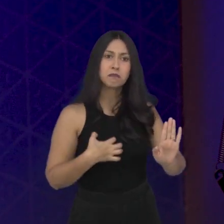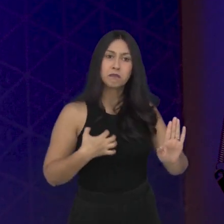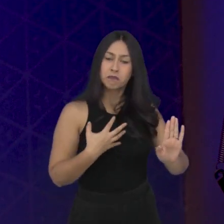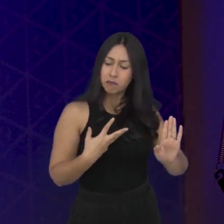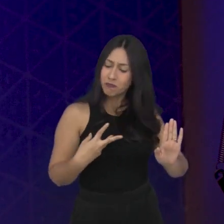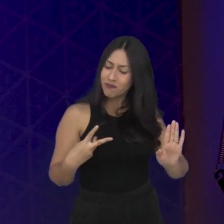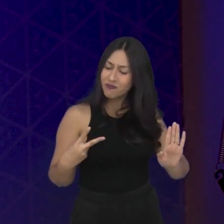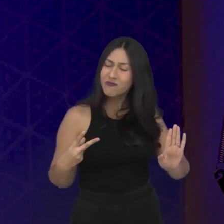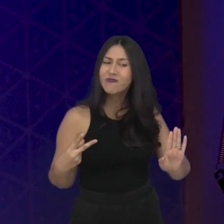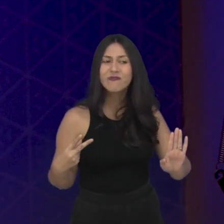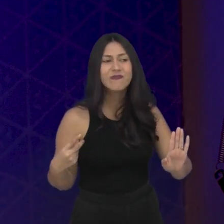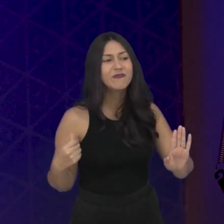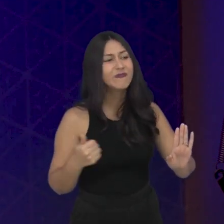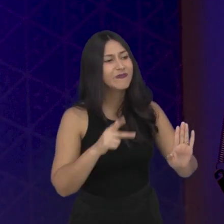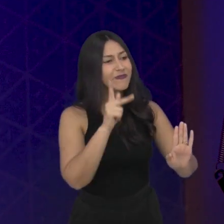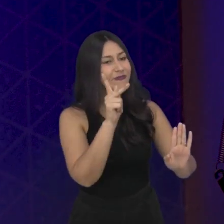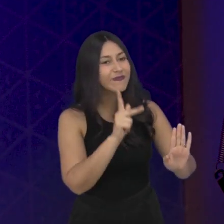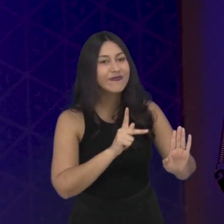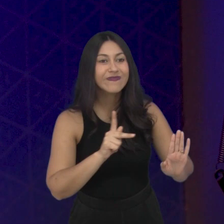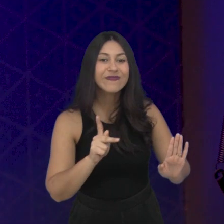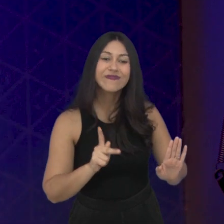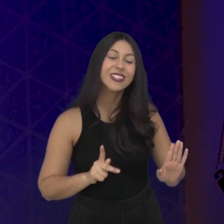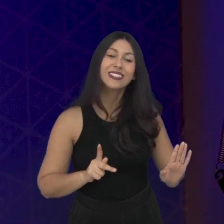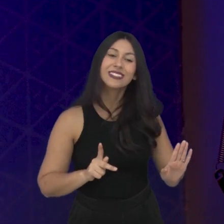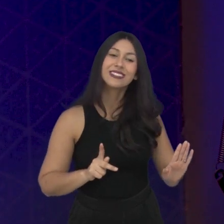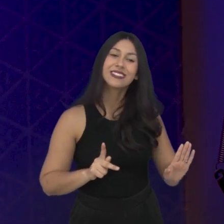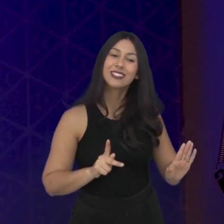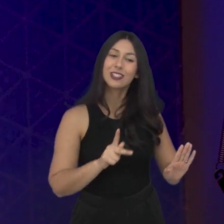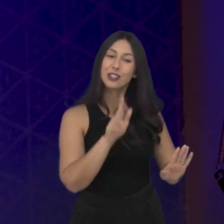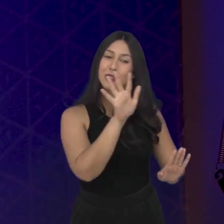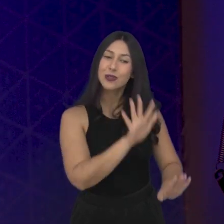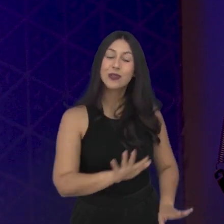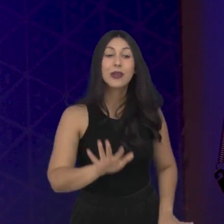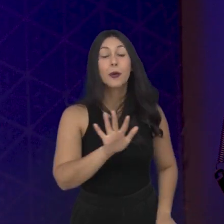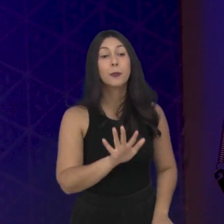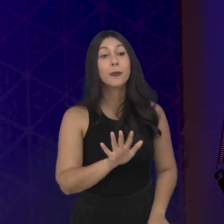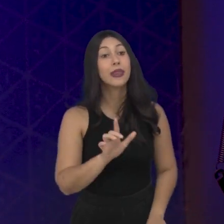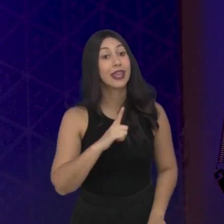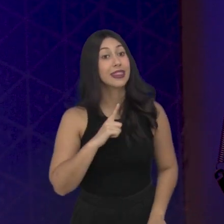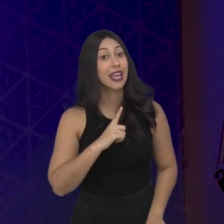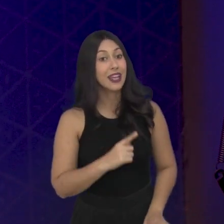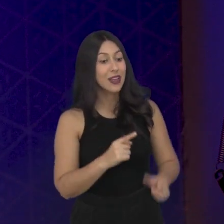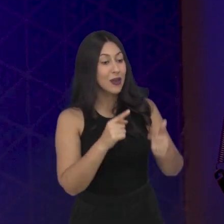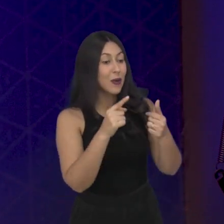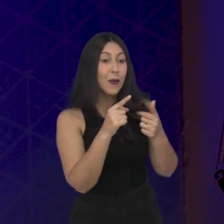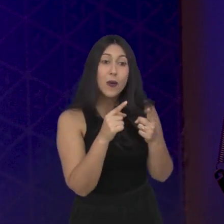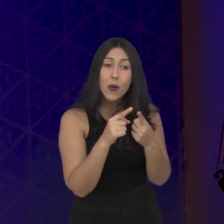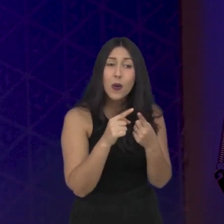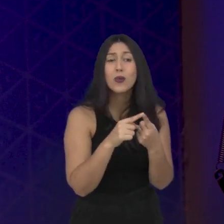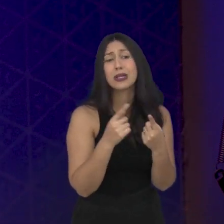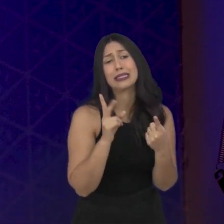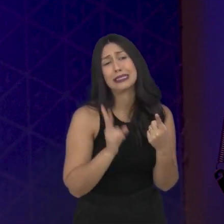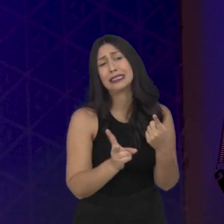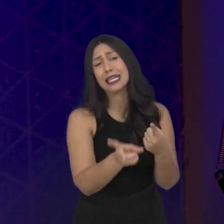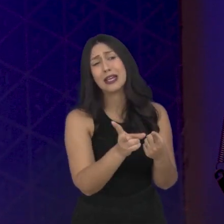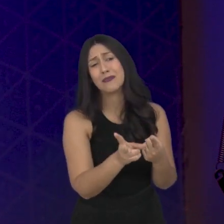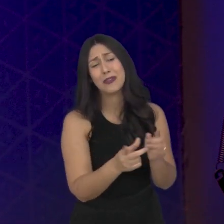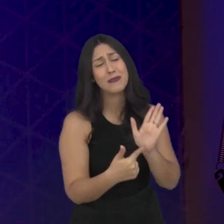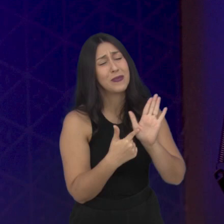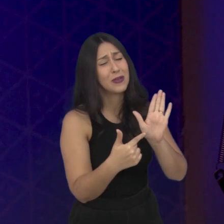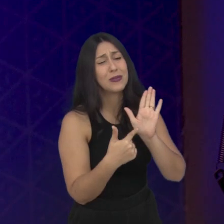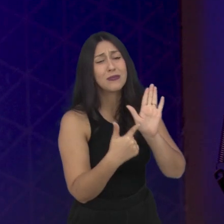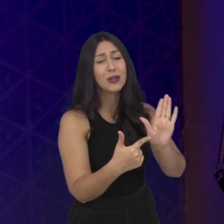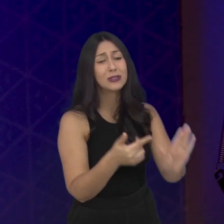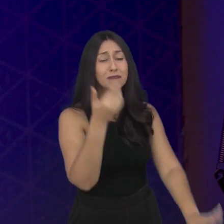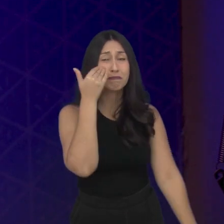eles trazem essa perspectiva de uma forma geral. E tem um em específico que eu já citei várias vezes